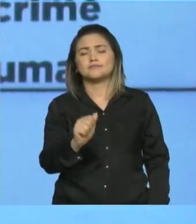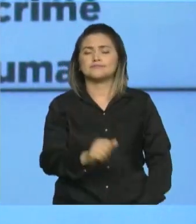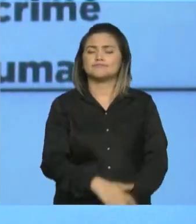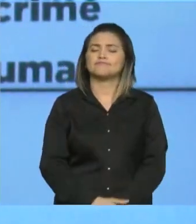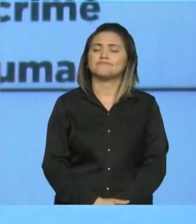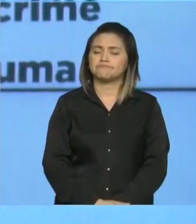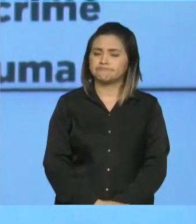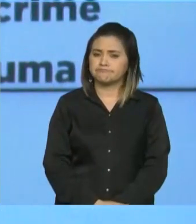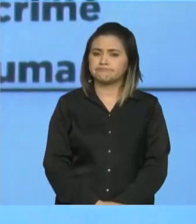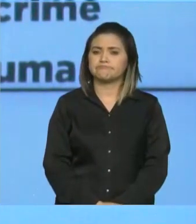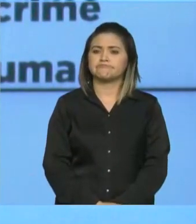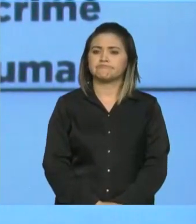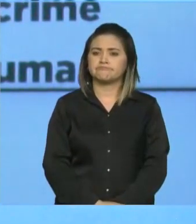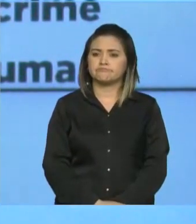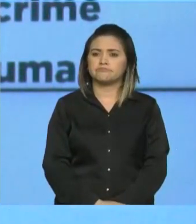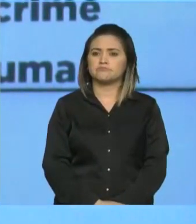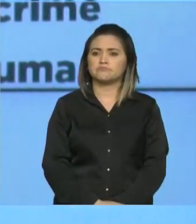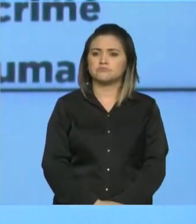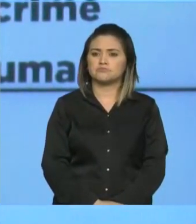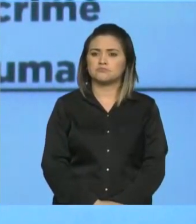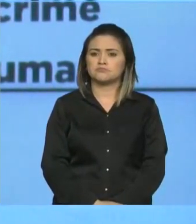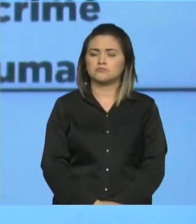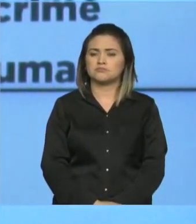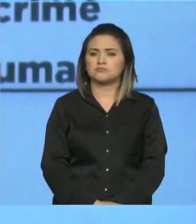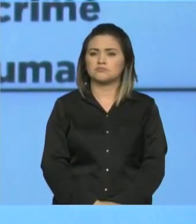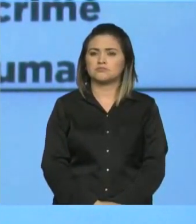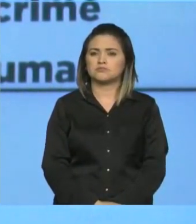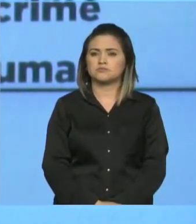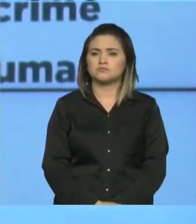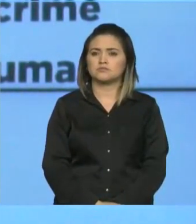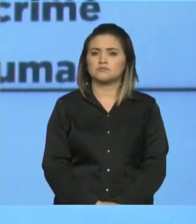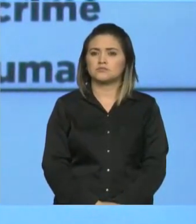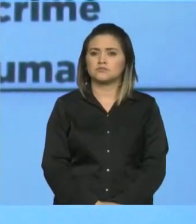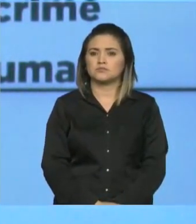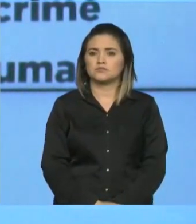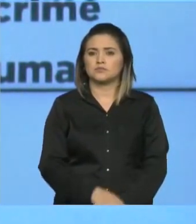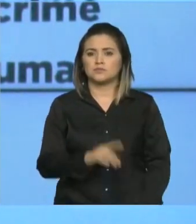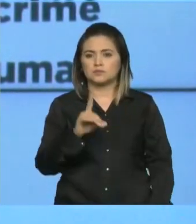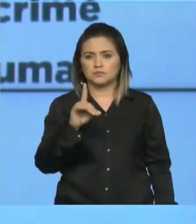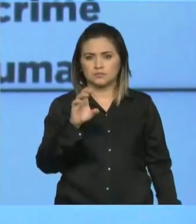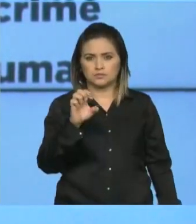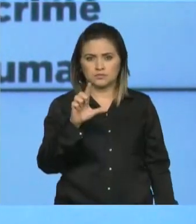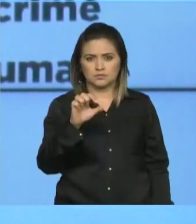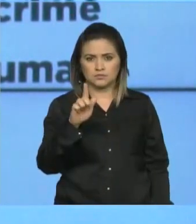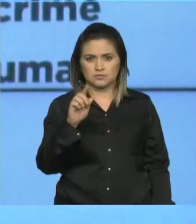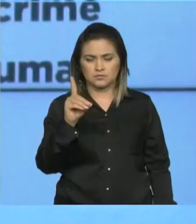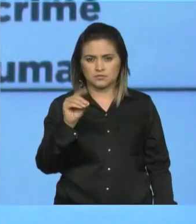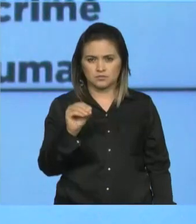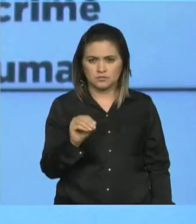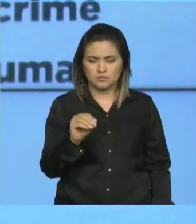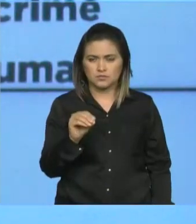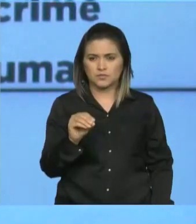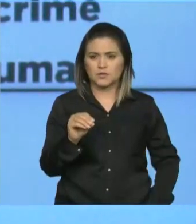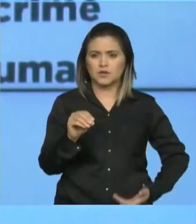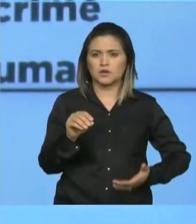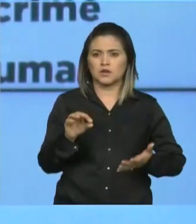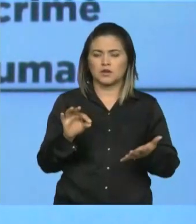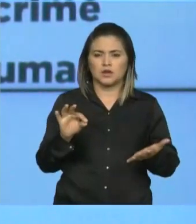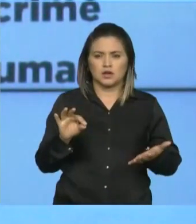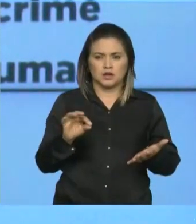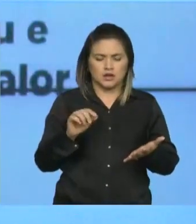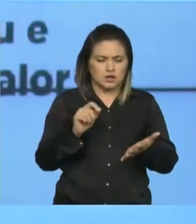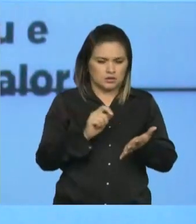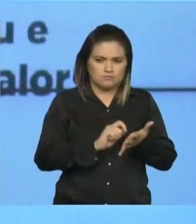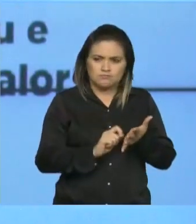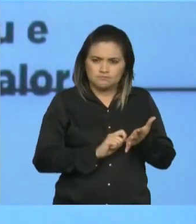além disso, o delegado colocou os crimes de ameaça, incitação ao crime e